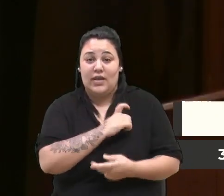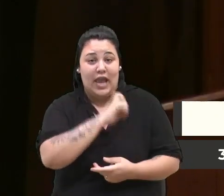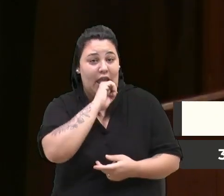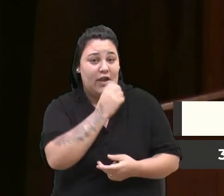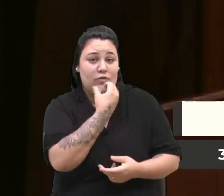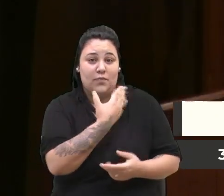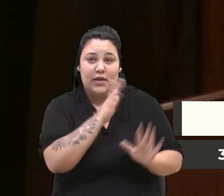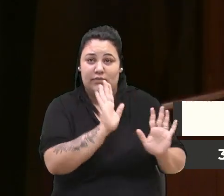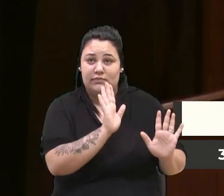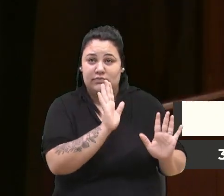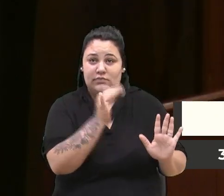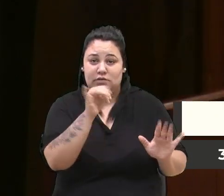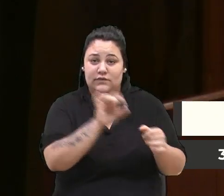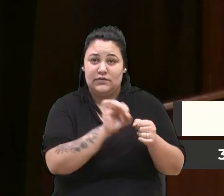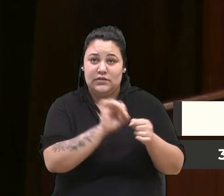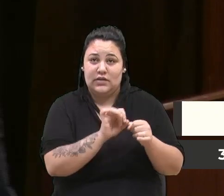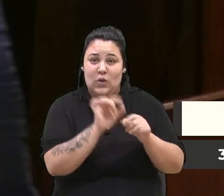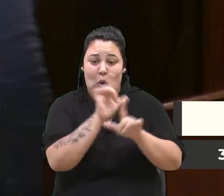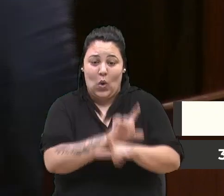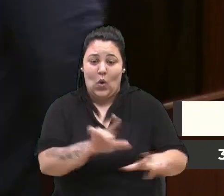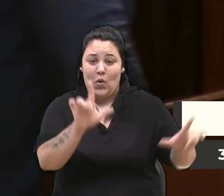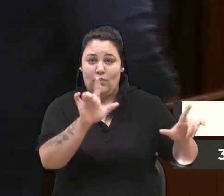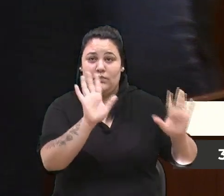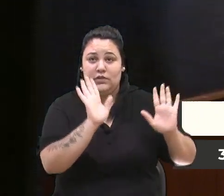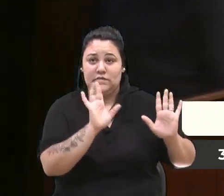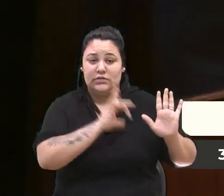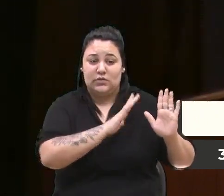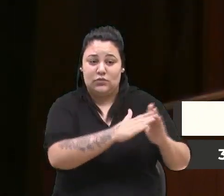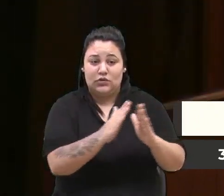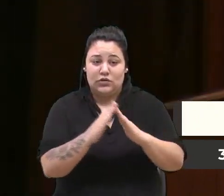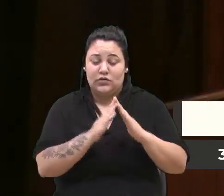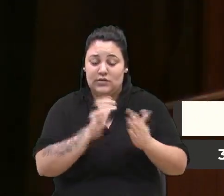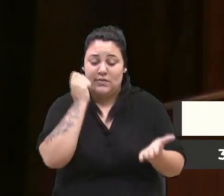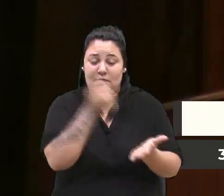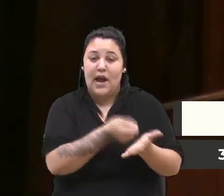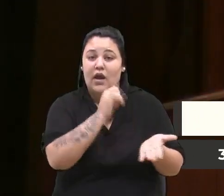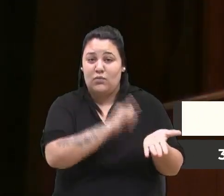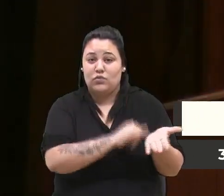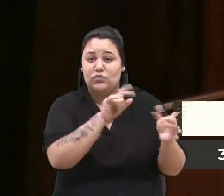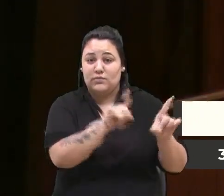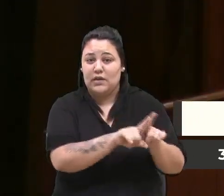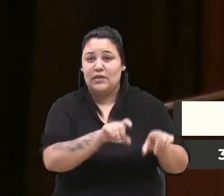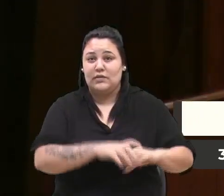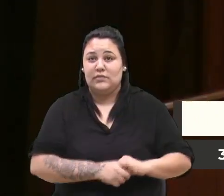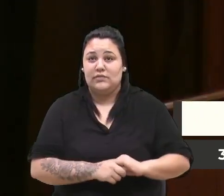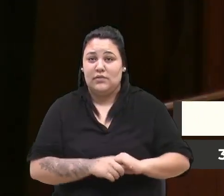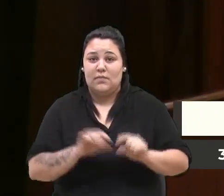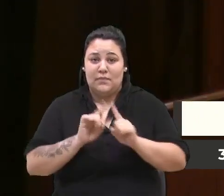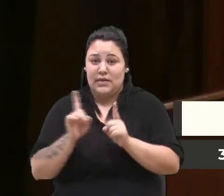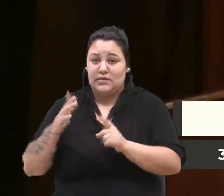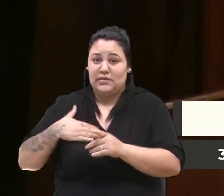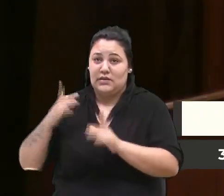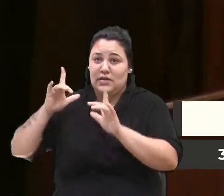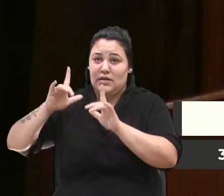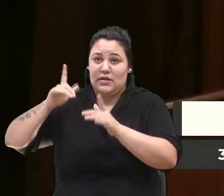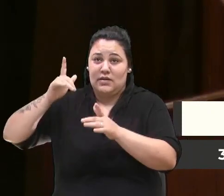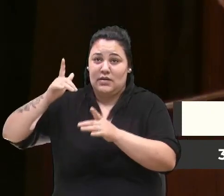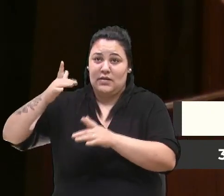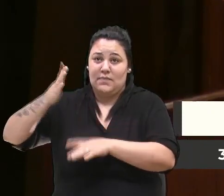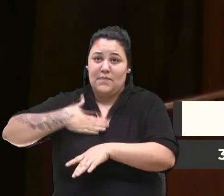fizeram a limpeza aqui, ó, tem moradores aqui perto que pagam impostos. Mas na minha região não tiraram um fio de um